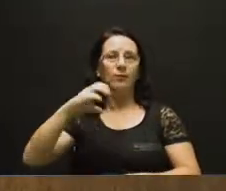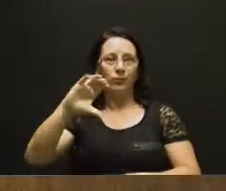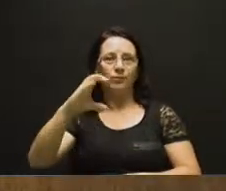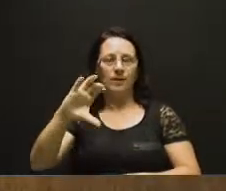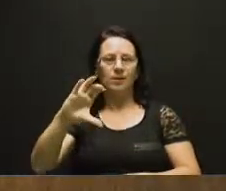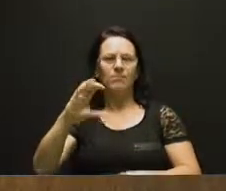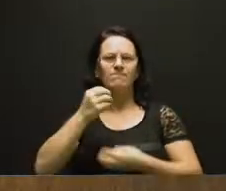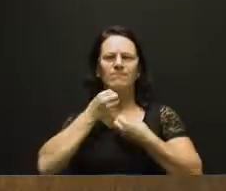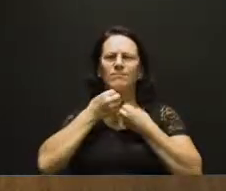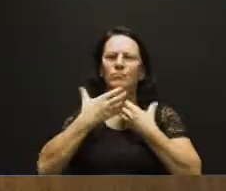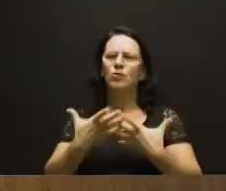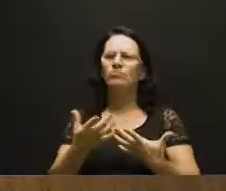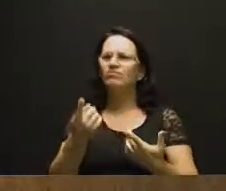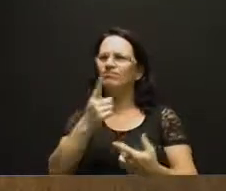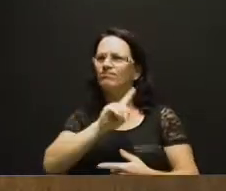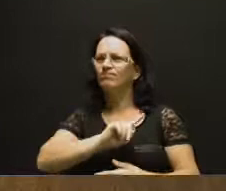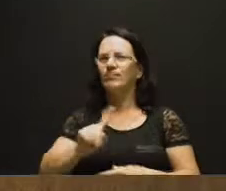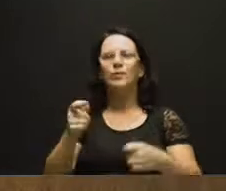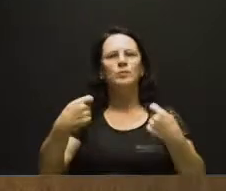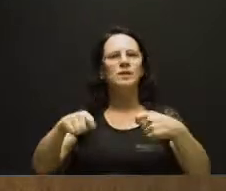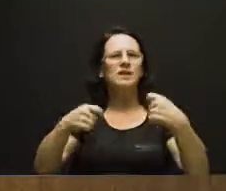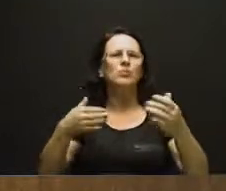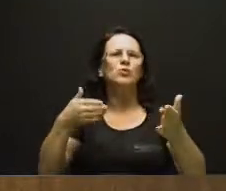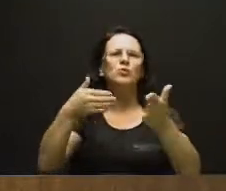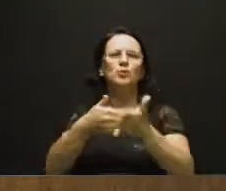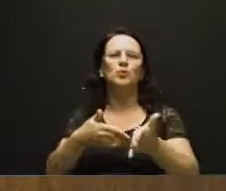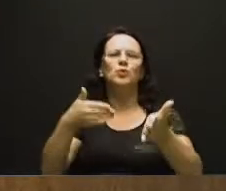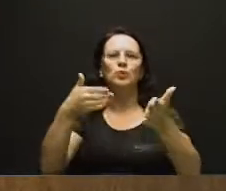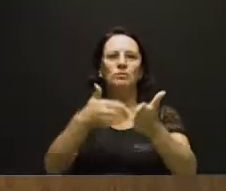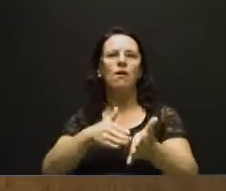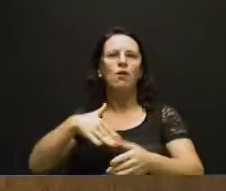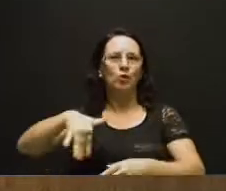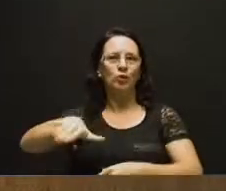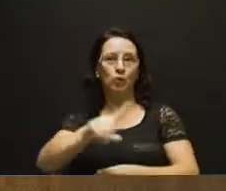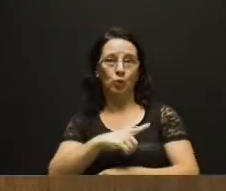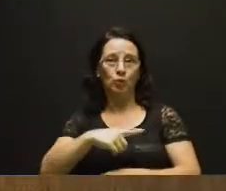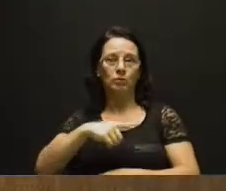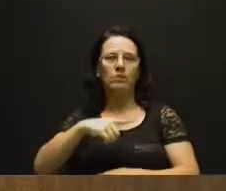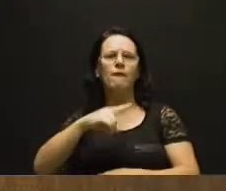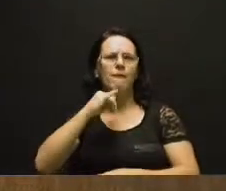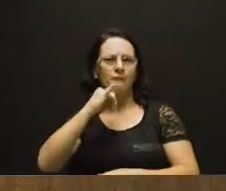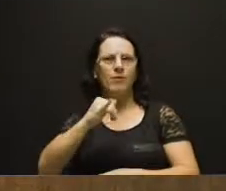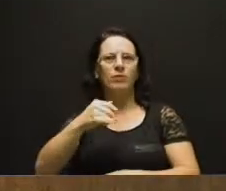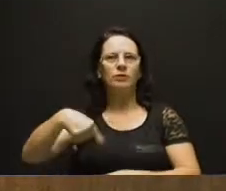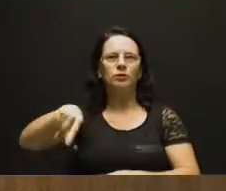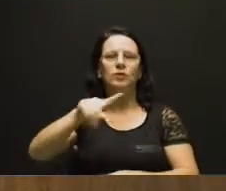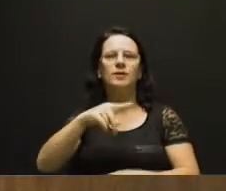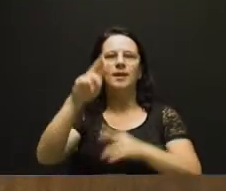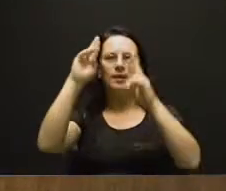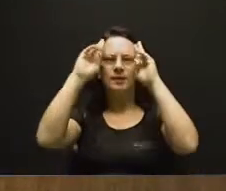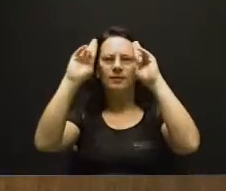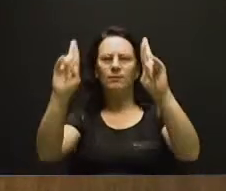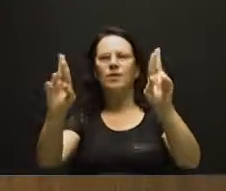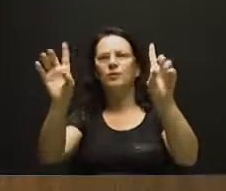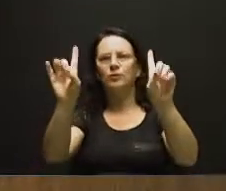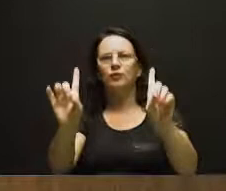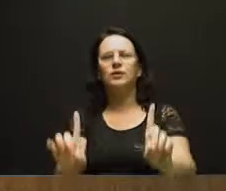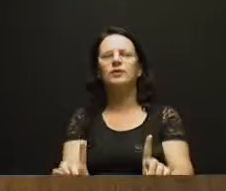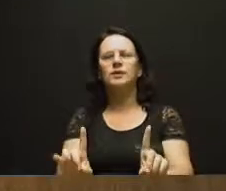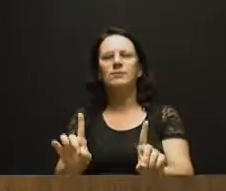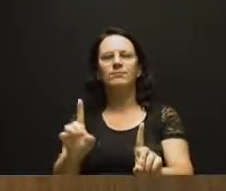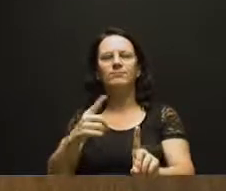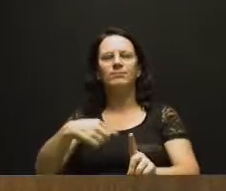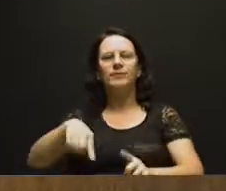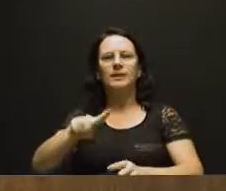seria se não precisassem de luta se todos eu digo todos porque o respeito aos deficientes não